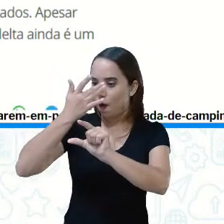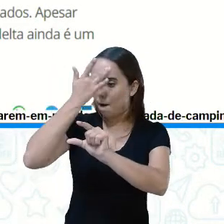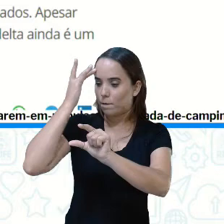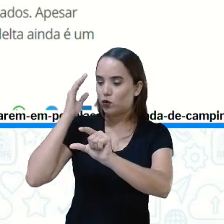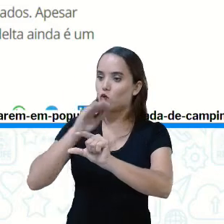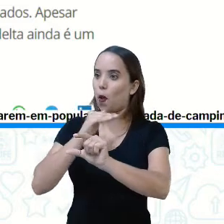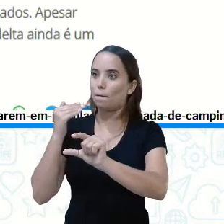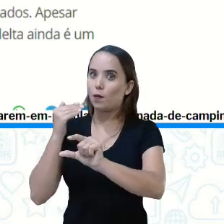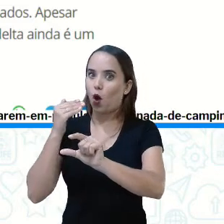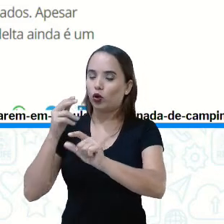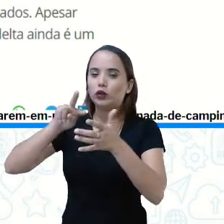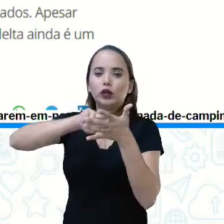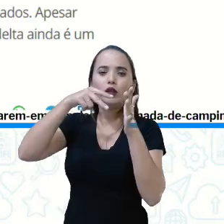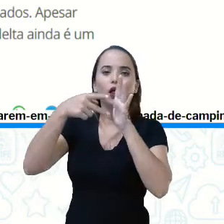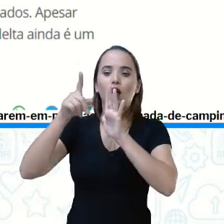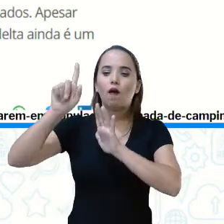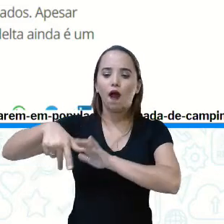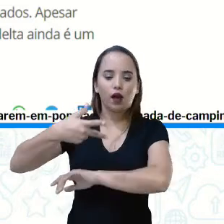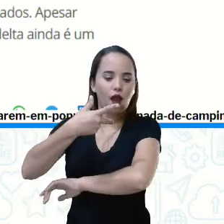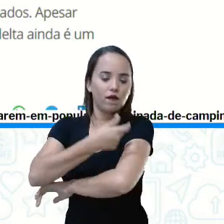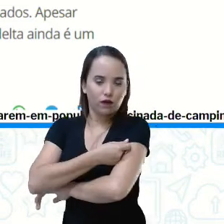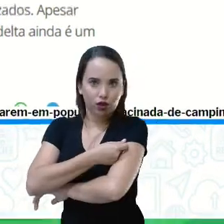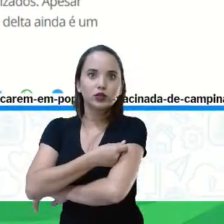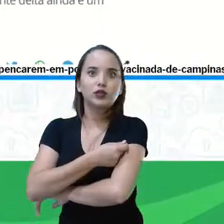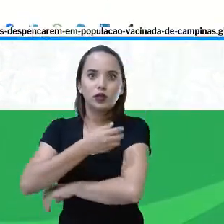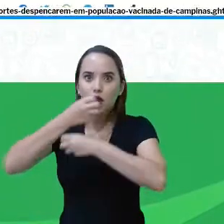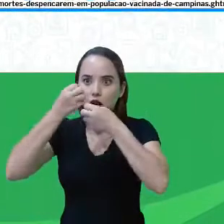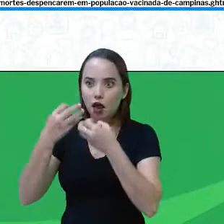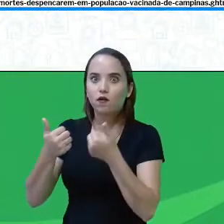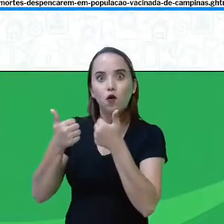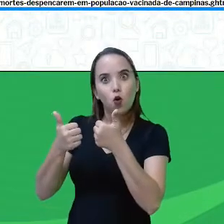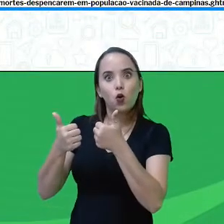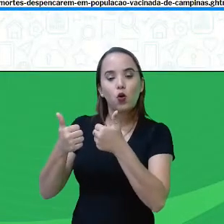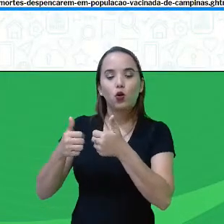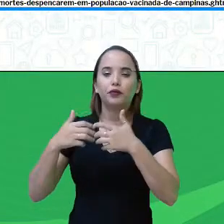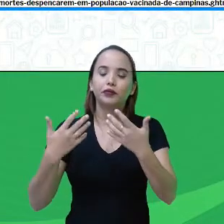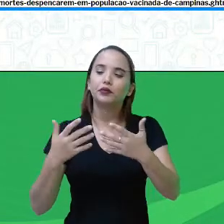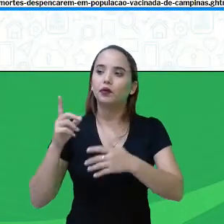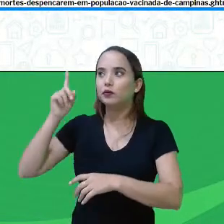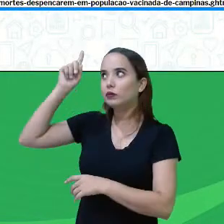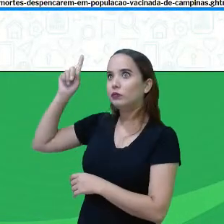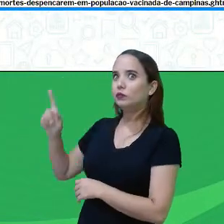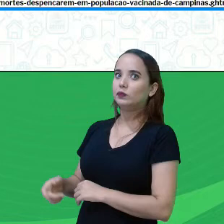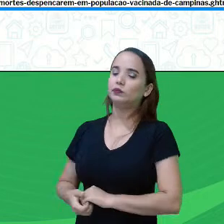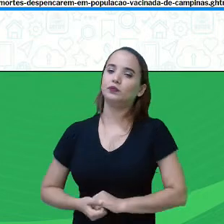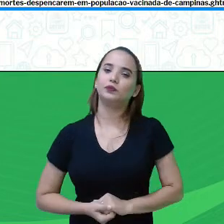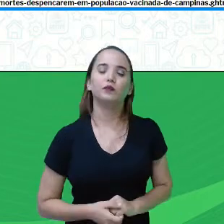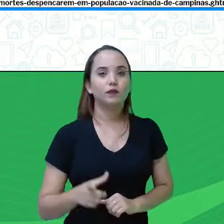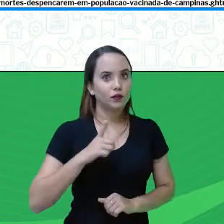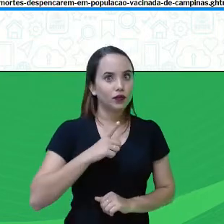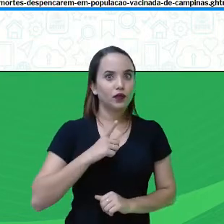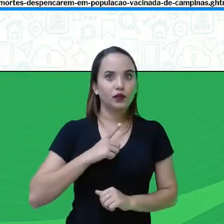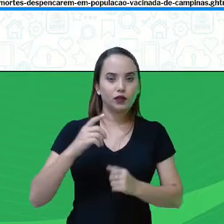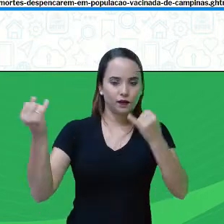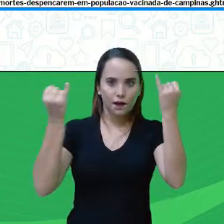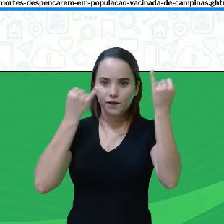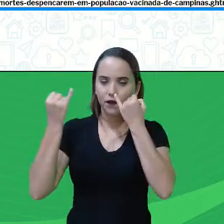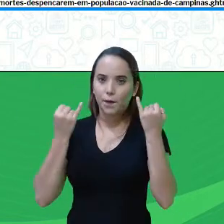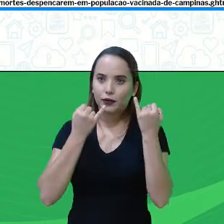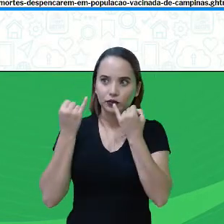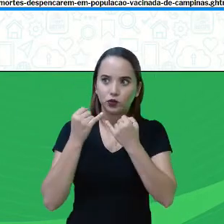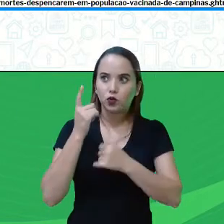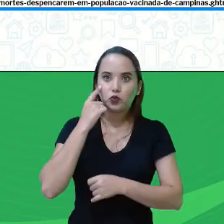Brasil. Veja o que se sabe e os alertas. Então, dados, e aí a gente continuando aqui, o subtítulo diz